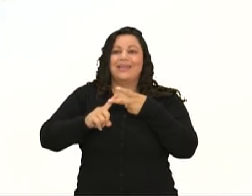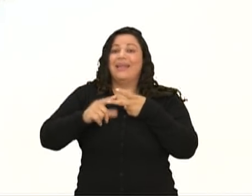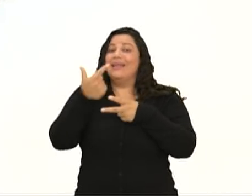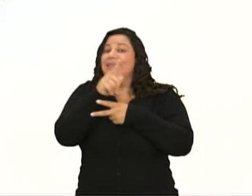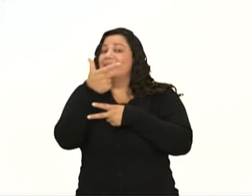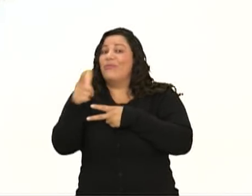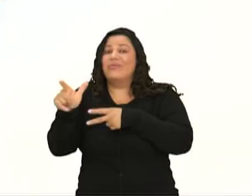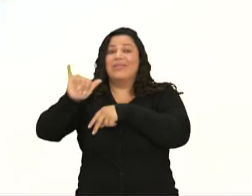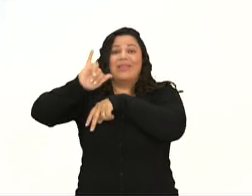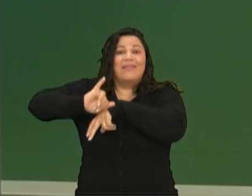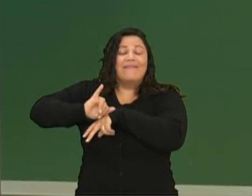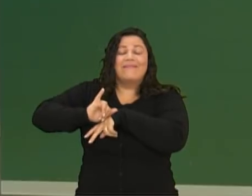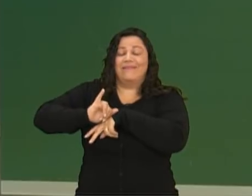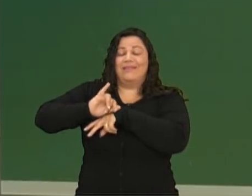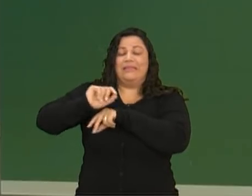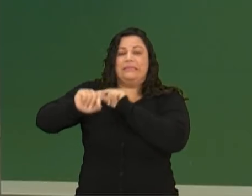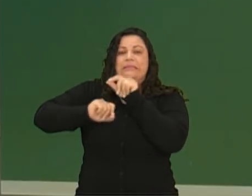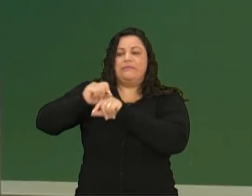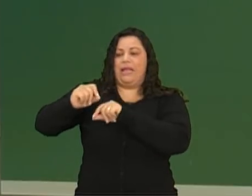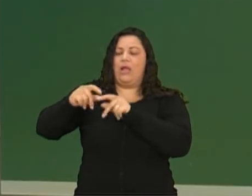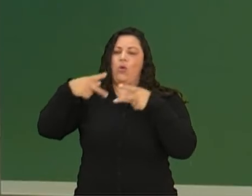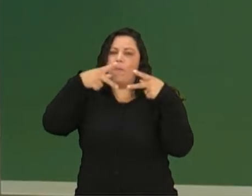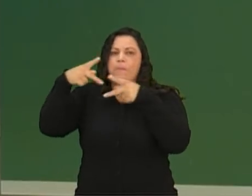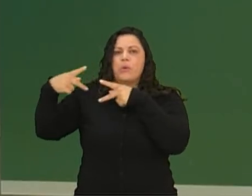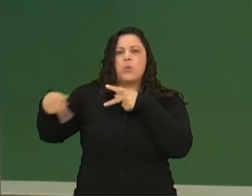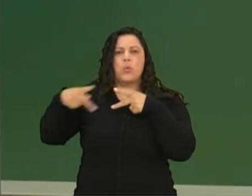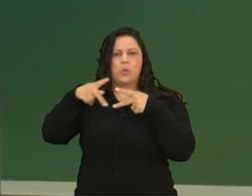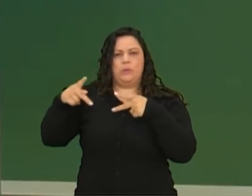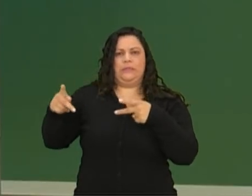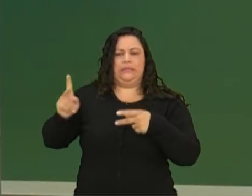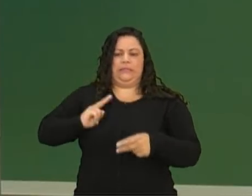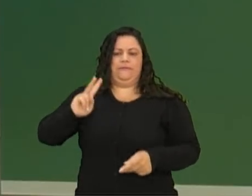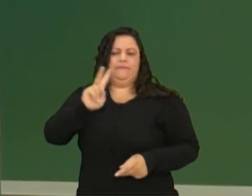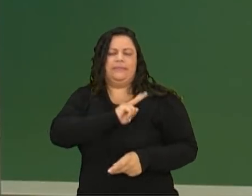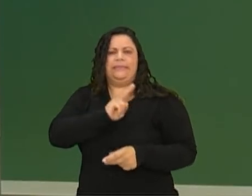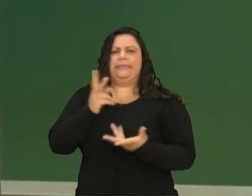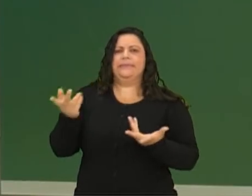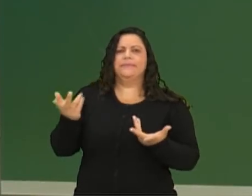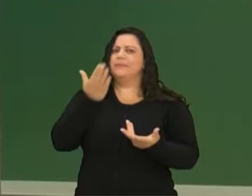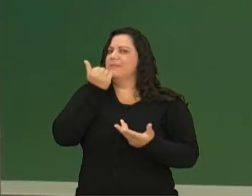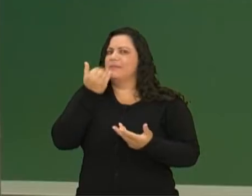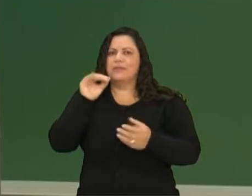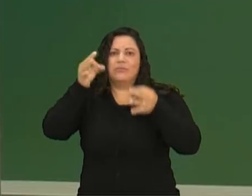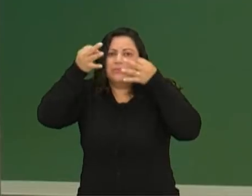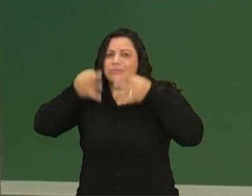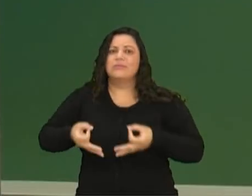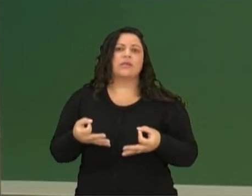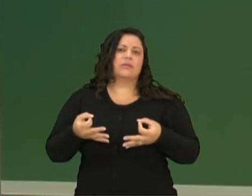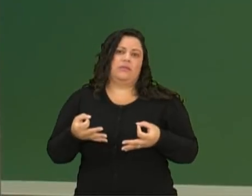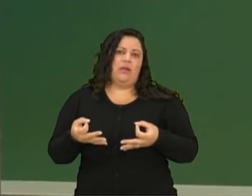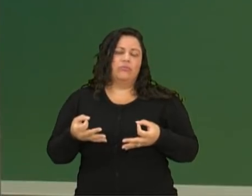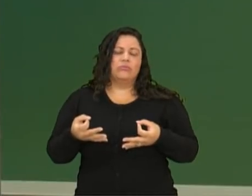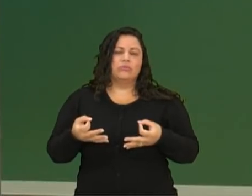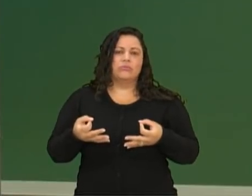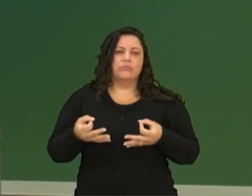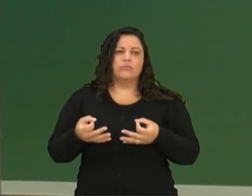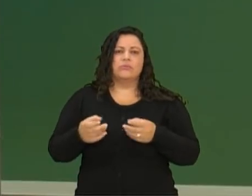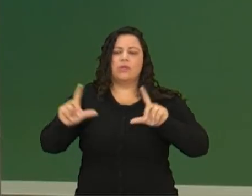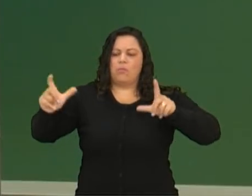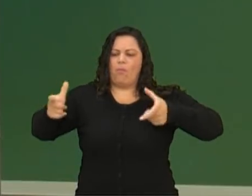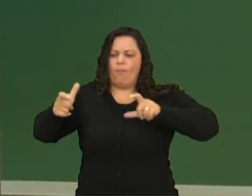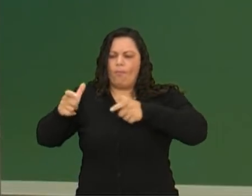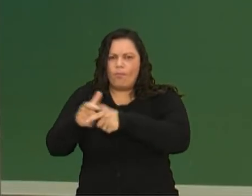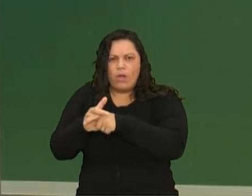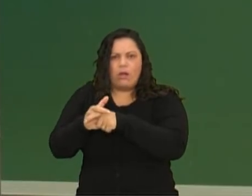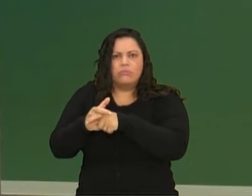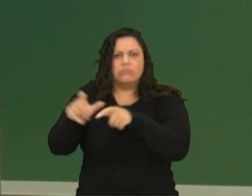ferro, ou seja, ela não está consumindo a quantidade recomendada. Isso faz com que haja uma diminuição nos